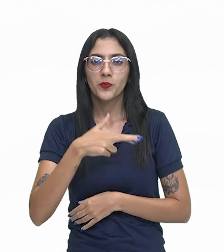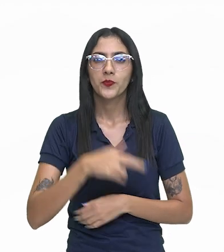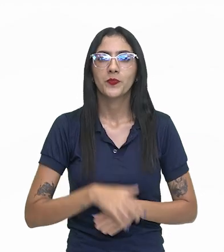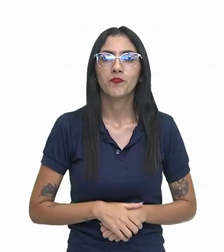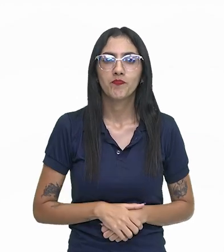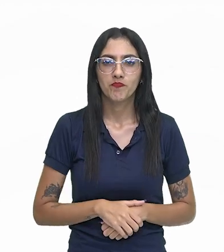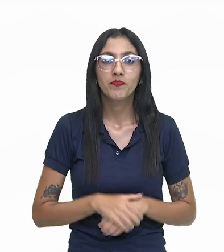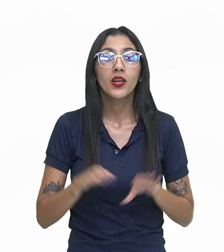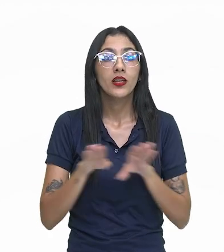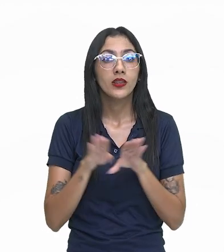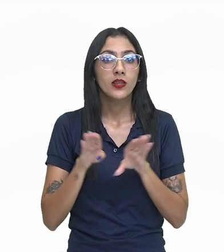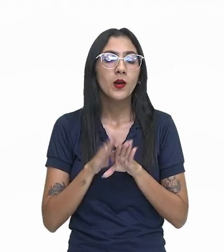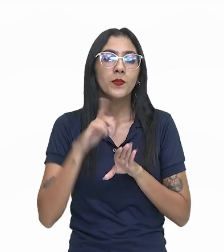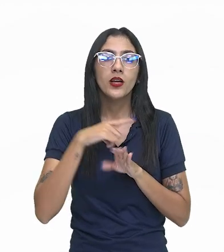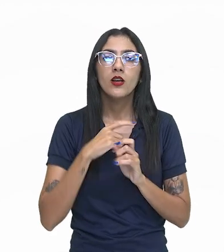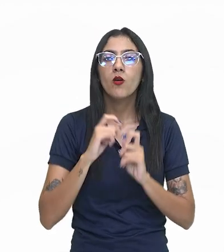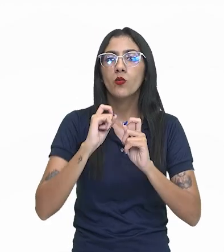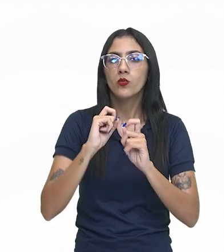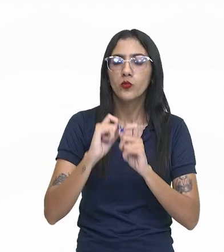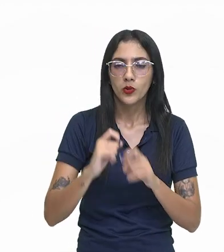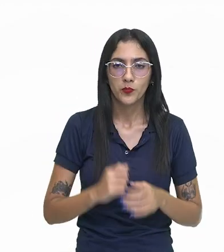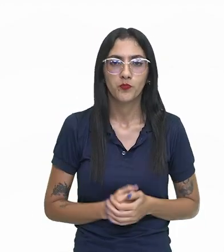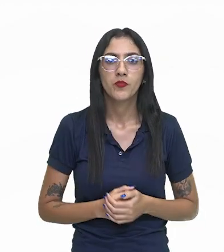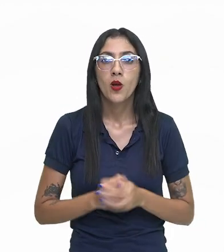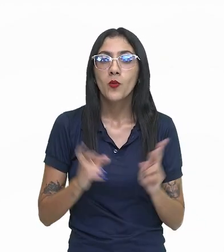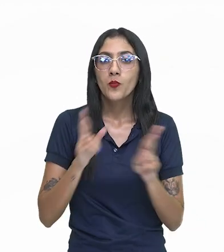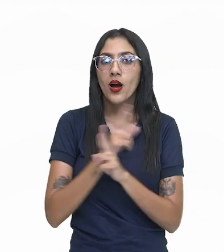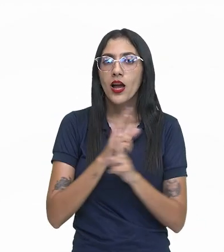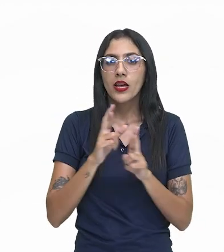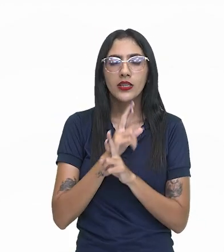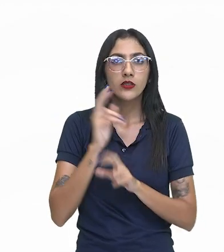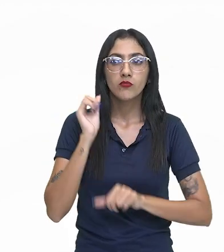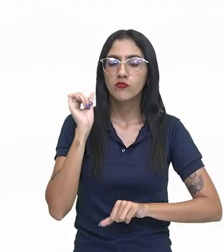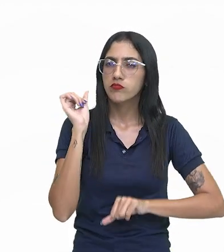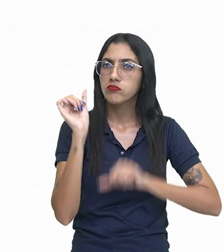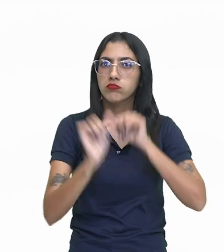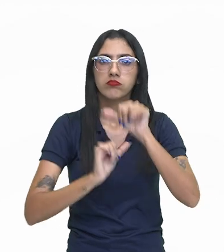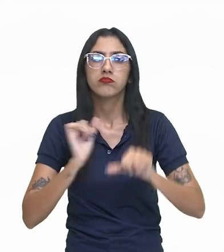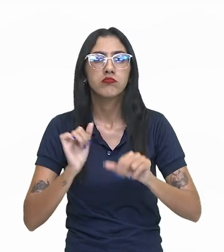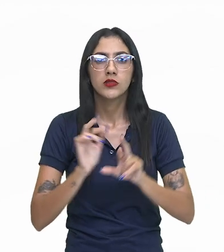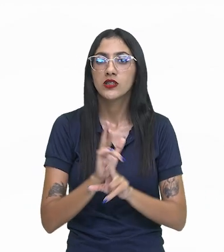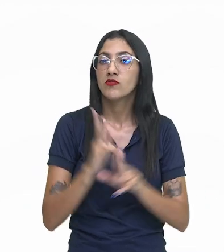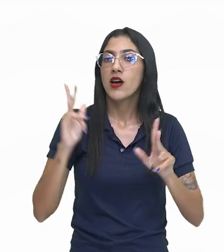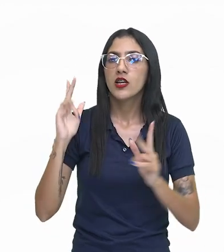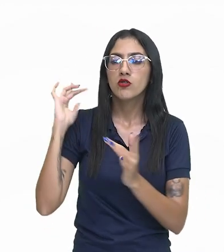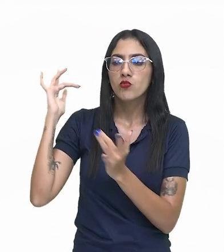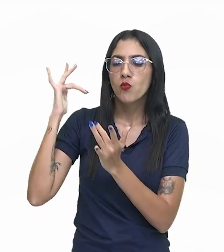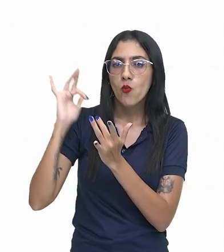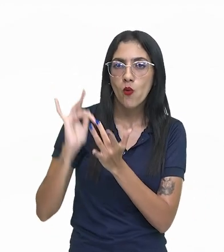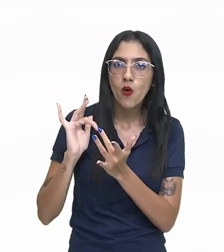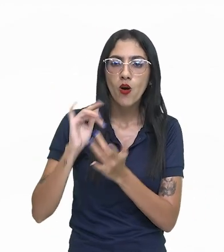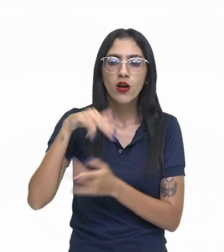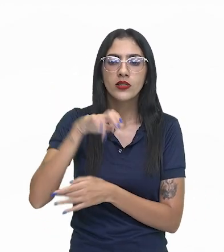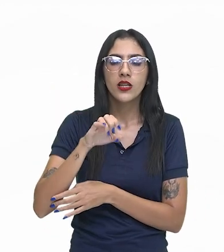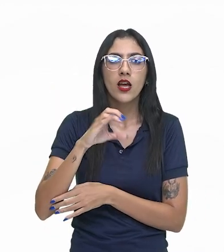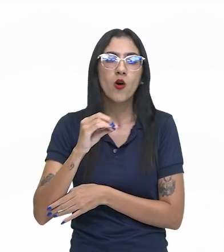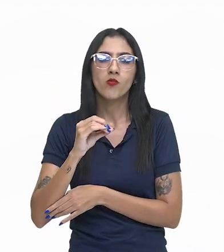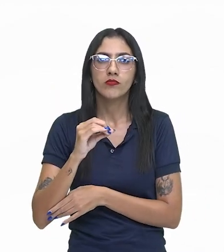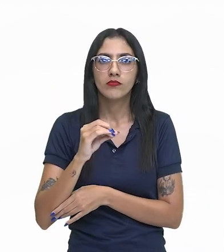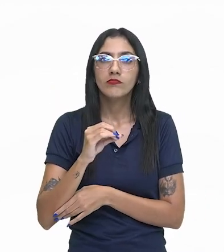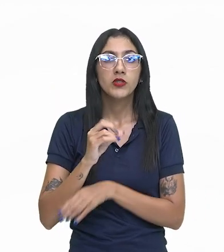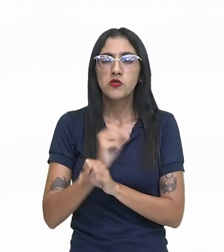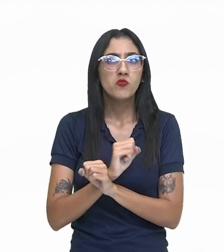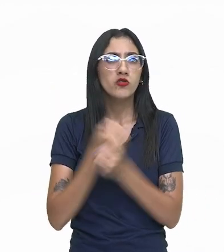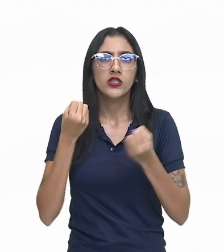como uma forma de reagir contra os pensamentos do neoclassicismo, que não possibilitava a liberdade de expressão